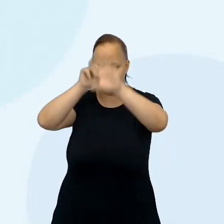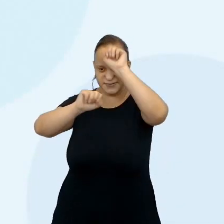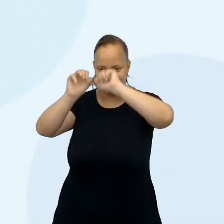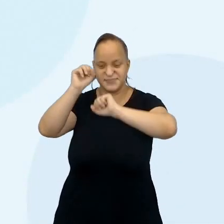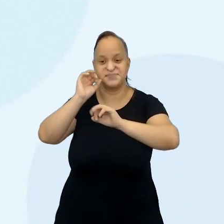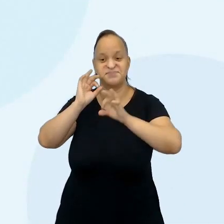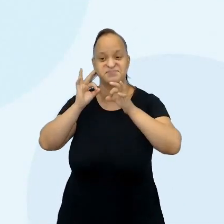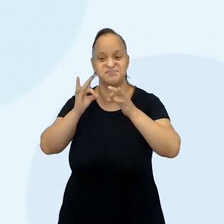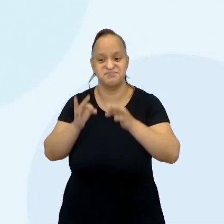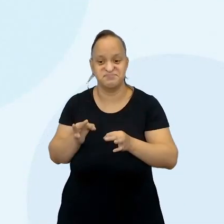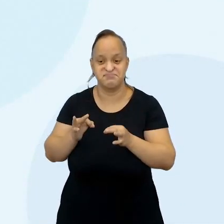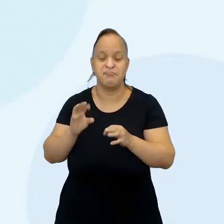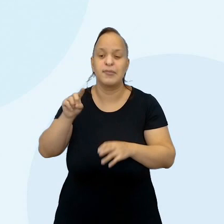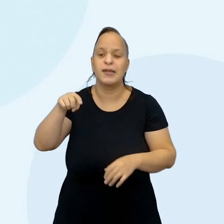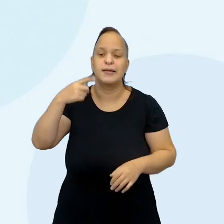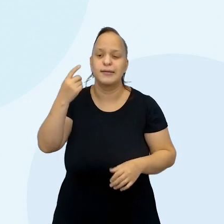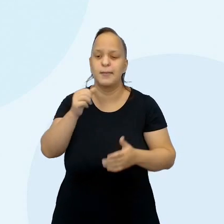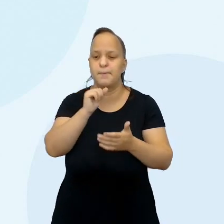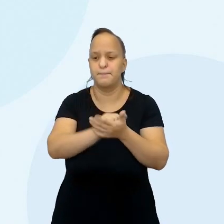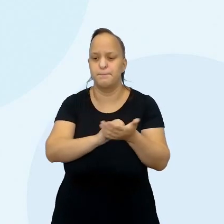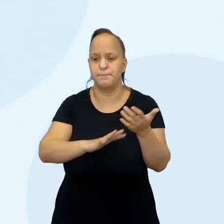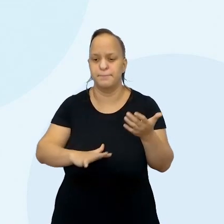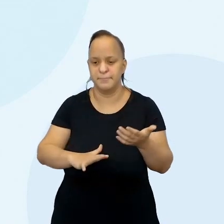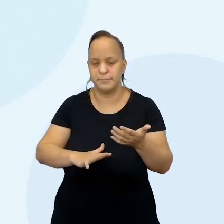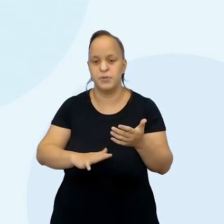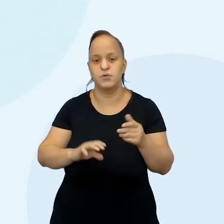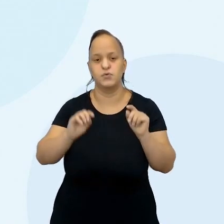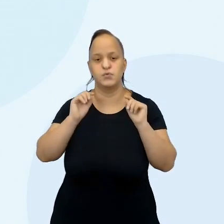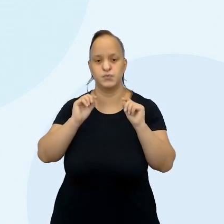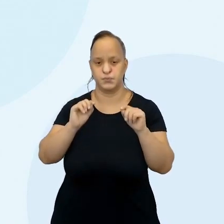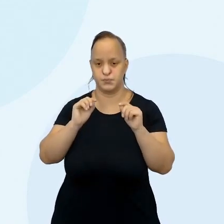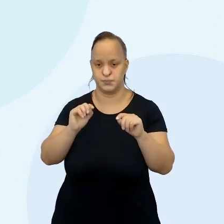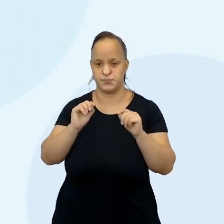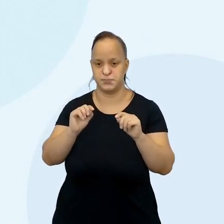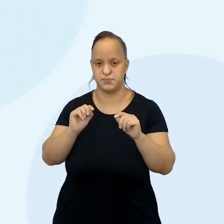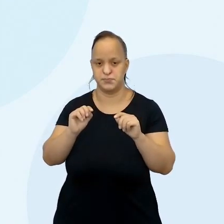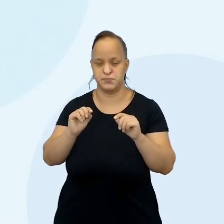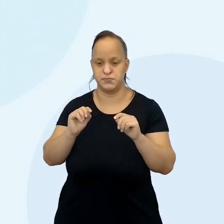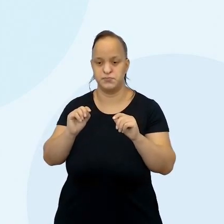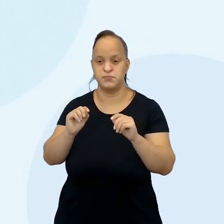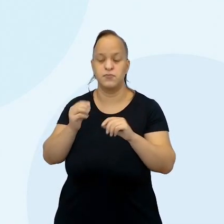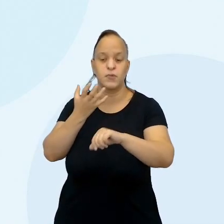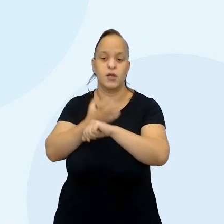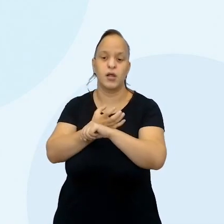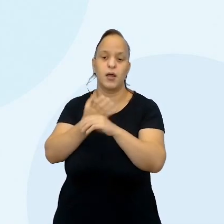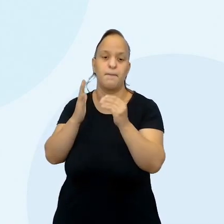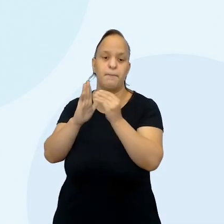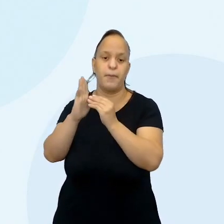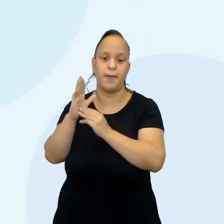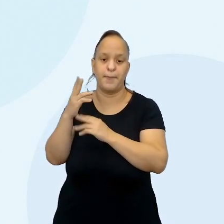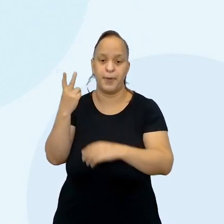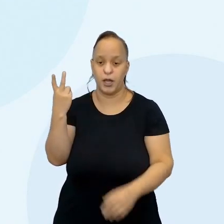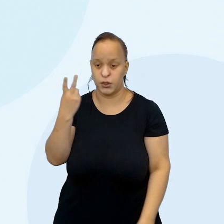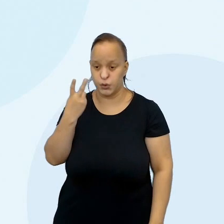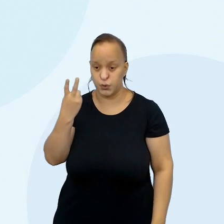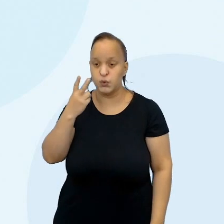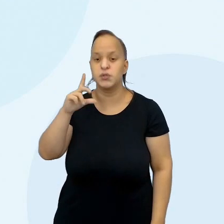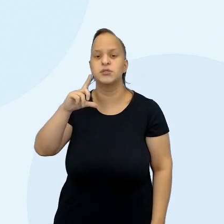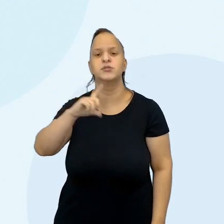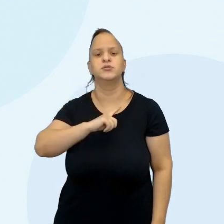E depois, na próxima atividade, no componente 2, novamente